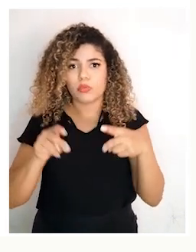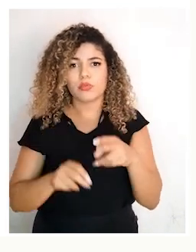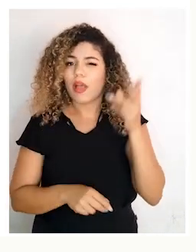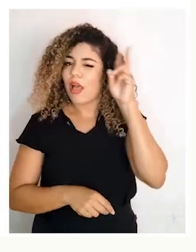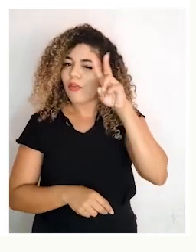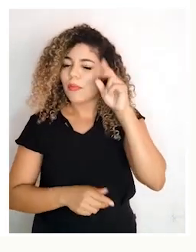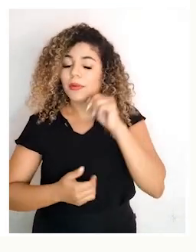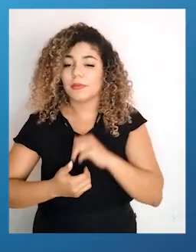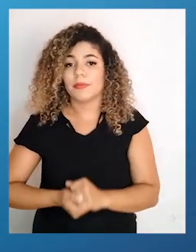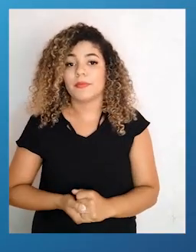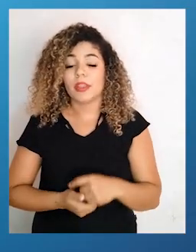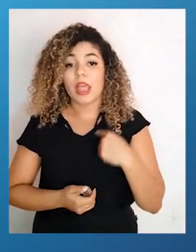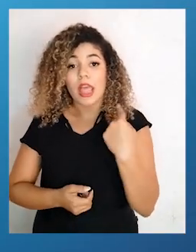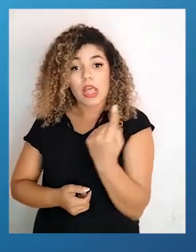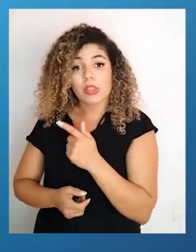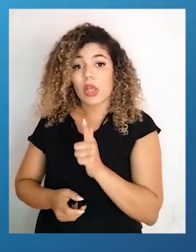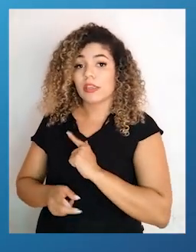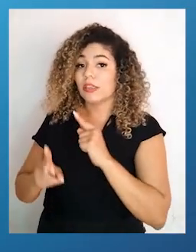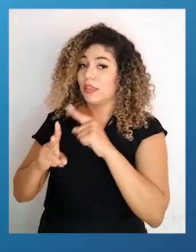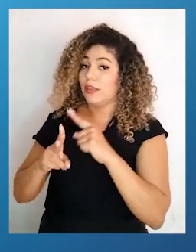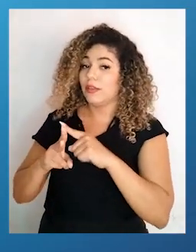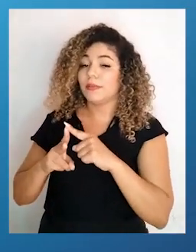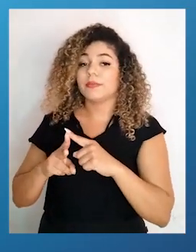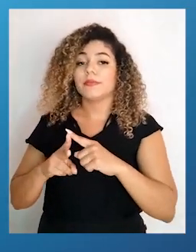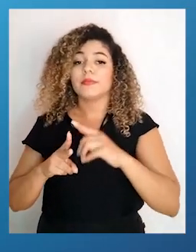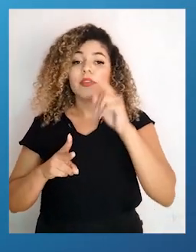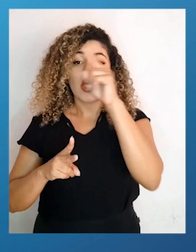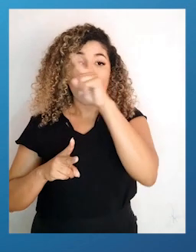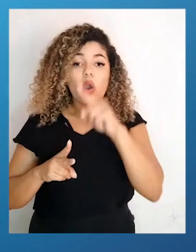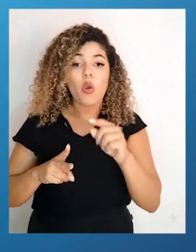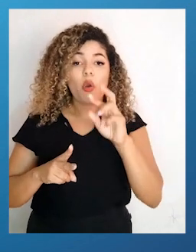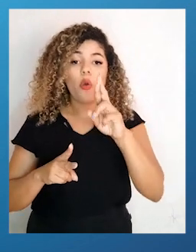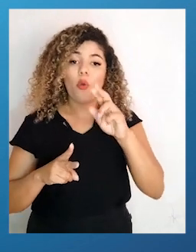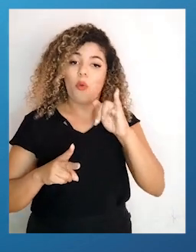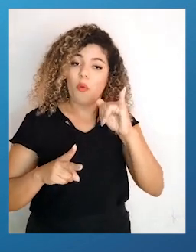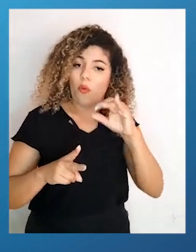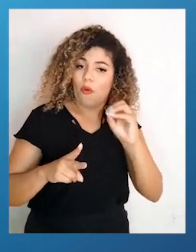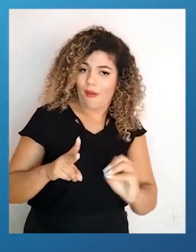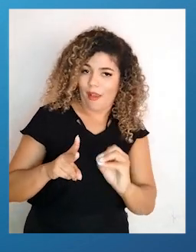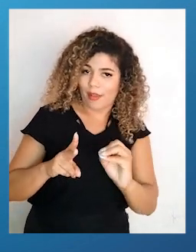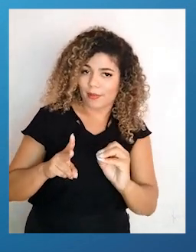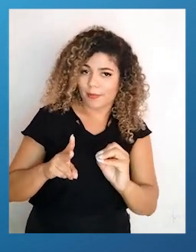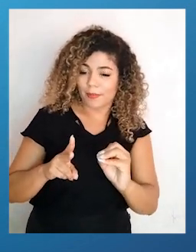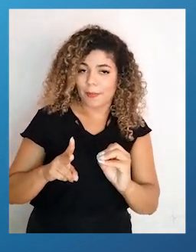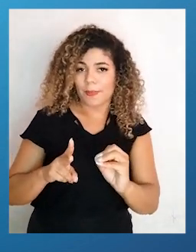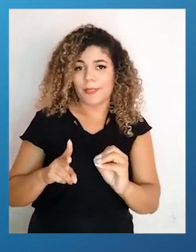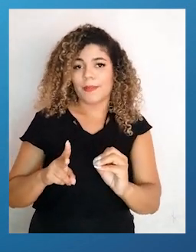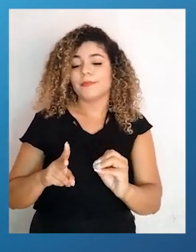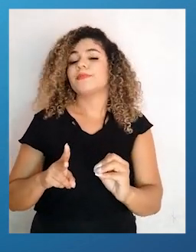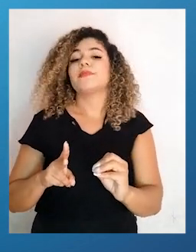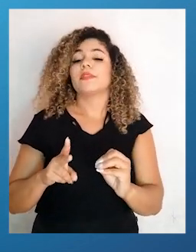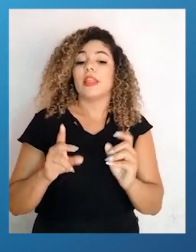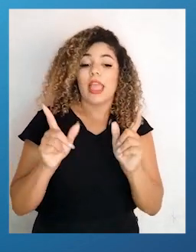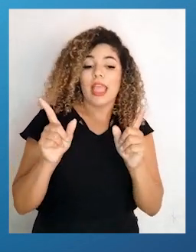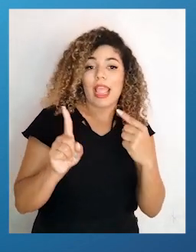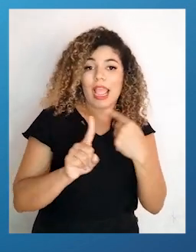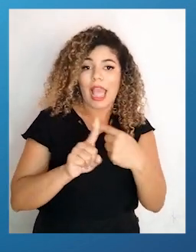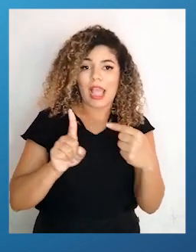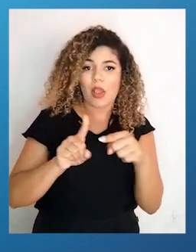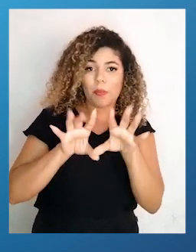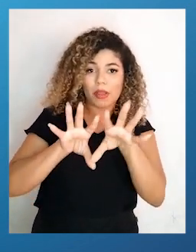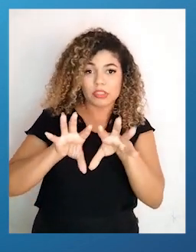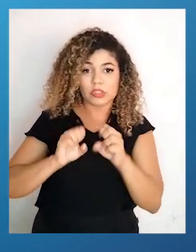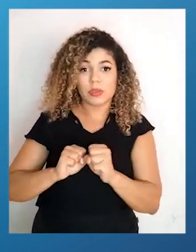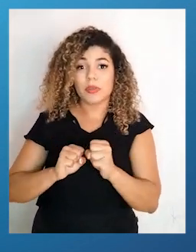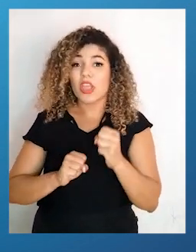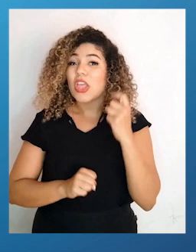relembrar? Nós temos, então, a descarga elétrica provocada por essa eletrização e essas cargas opostas que se atraem, e o trovão é